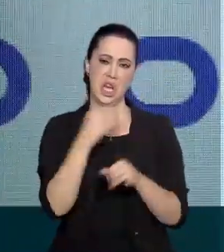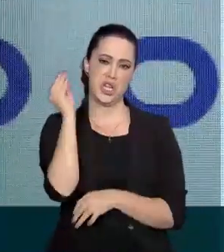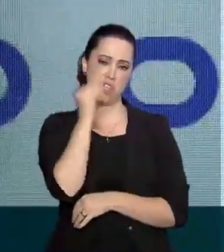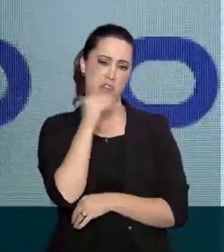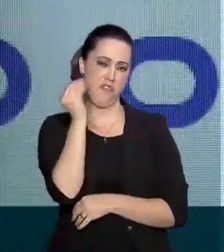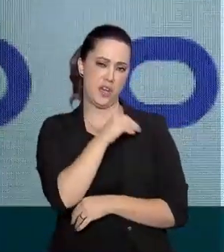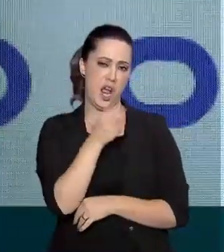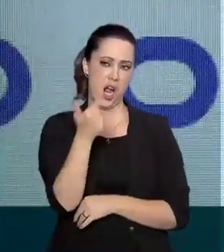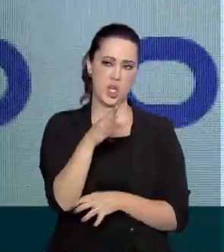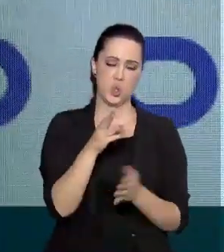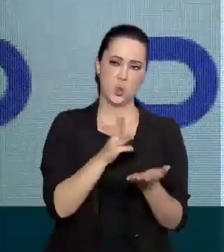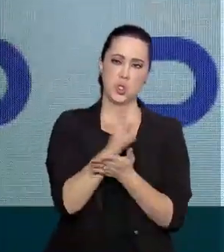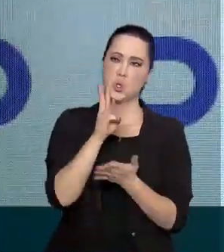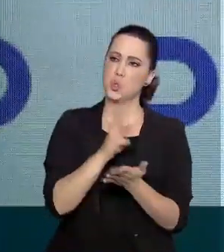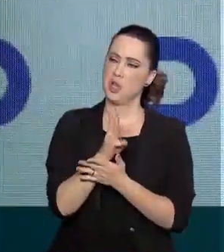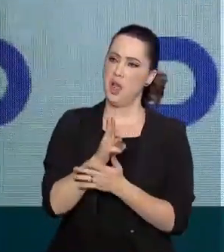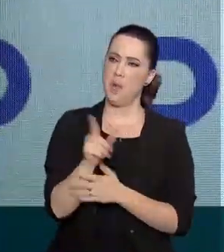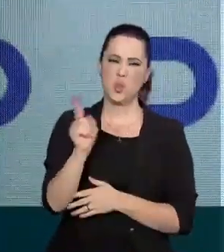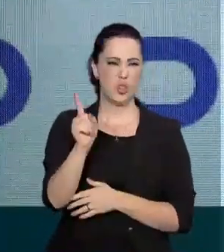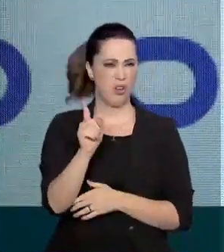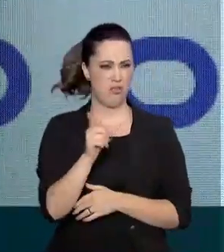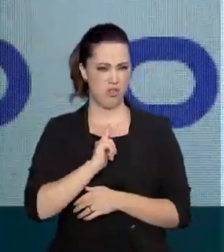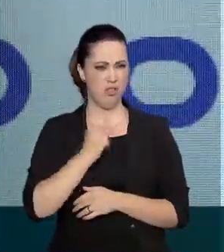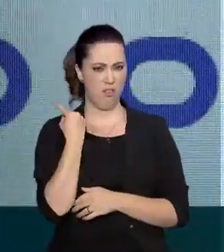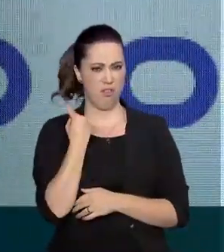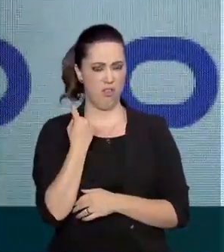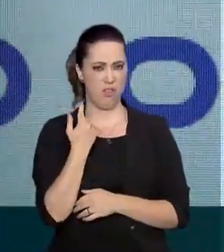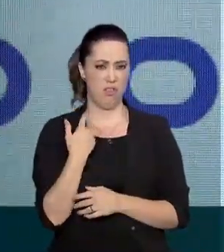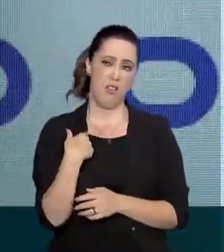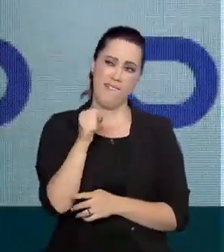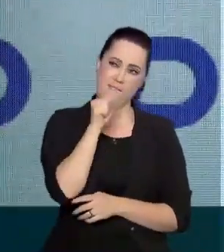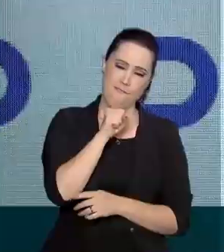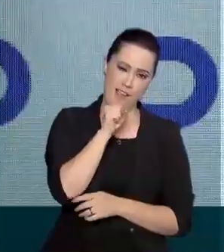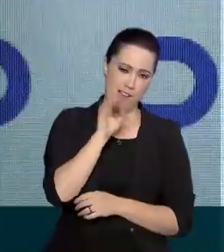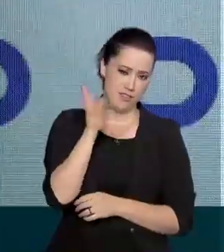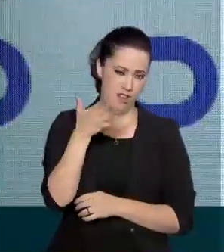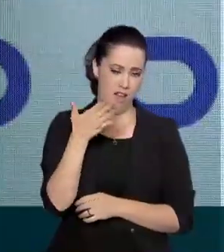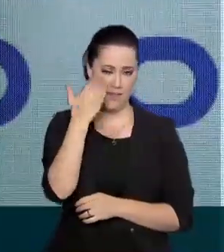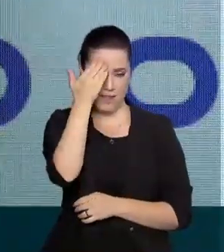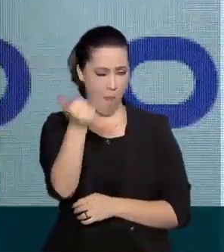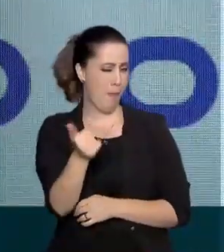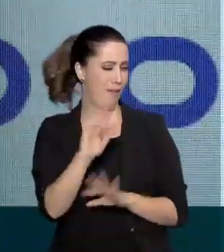eu acho que não tinha WhatsApp ainda, acho que não tinha não, né? Não tinha não. Estou ficando velho, estou sabendo. Tá?